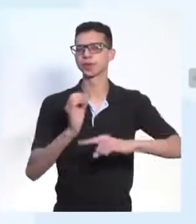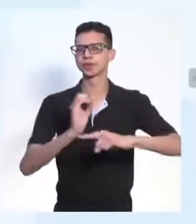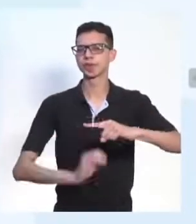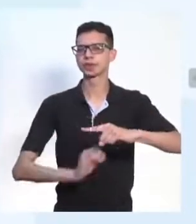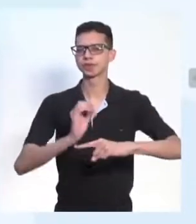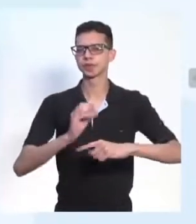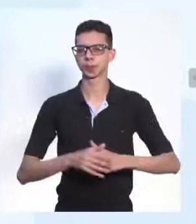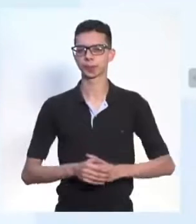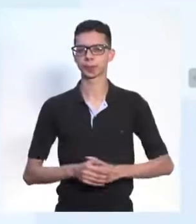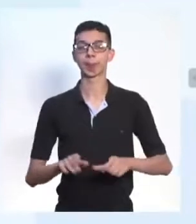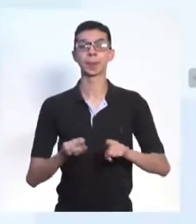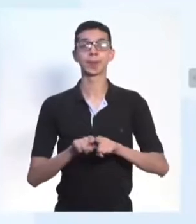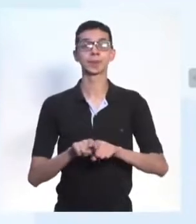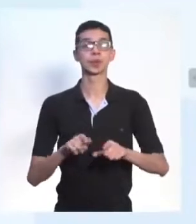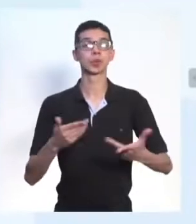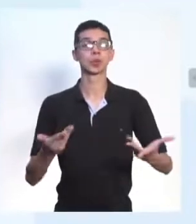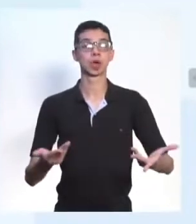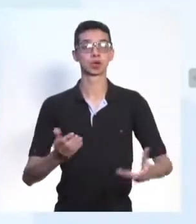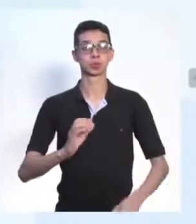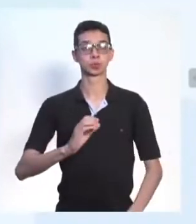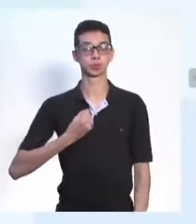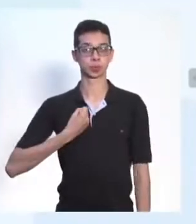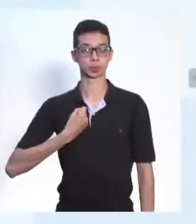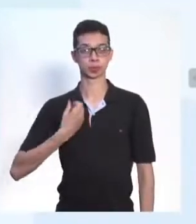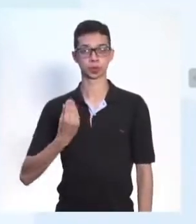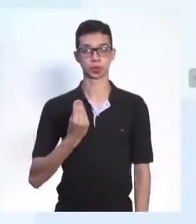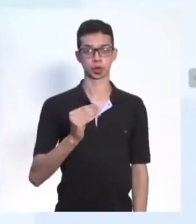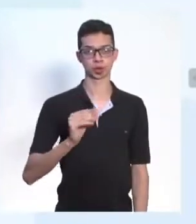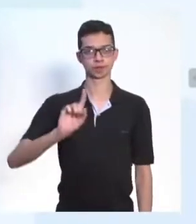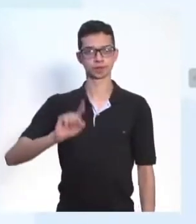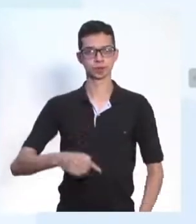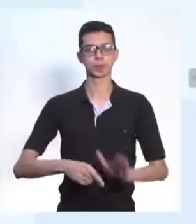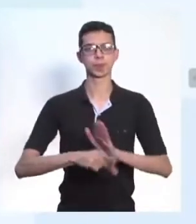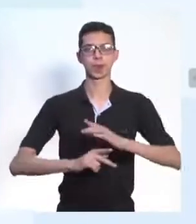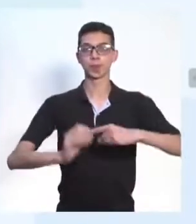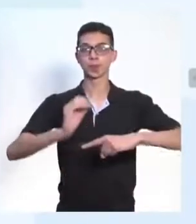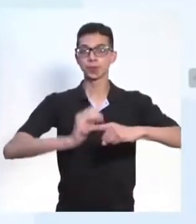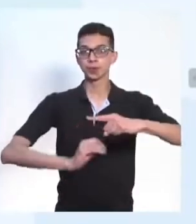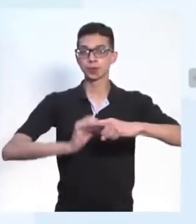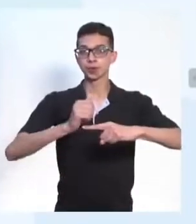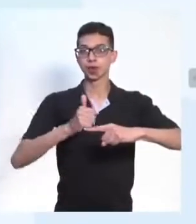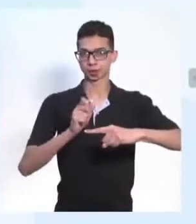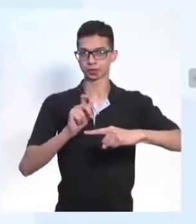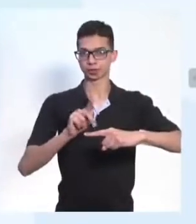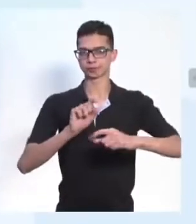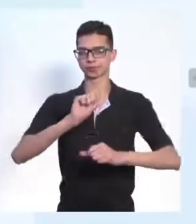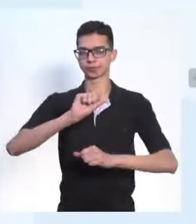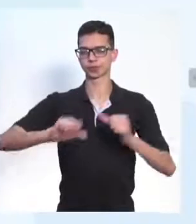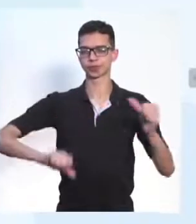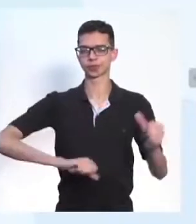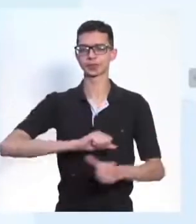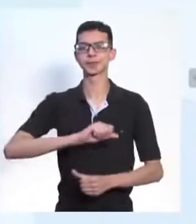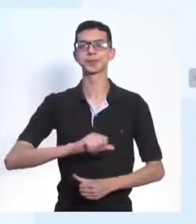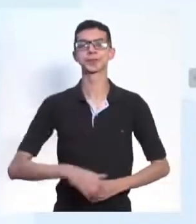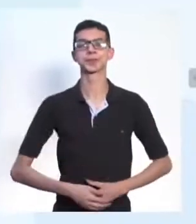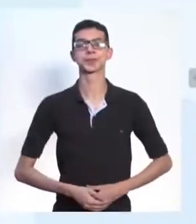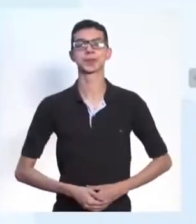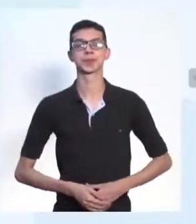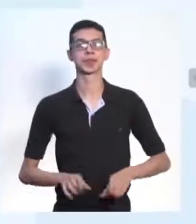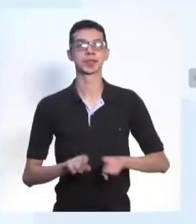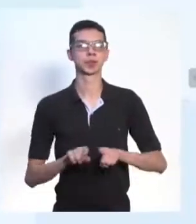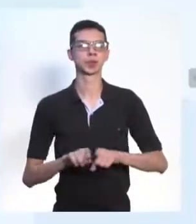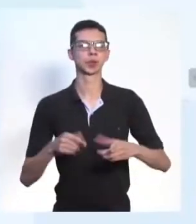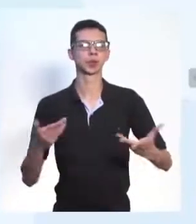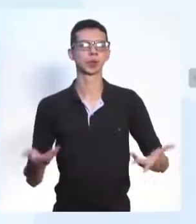o decimal dessa fração, correto? Que é a transformação. E qual